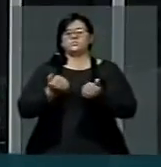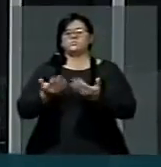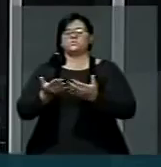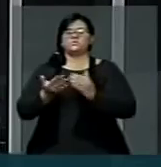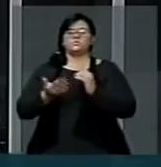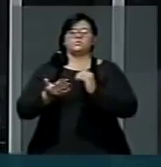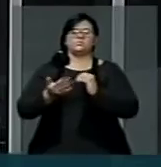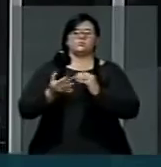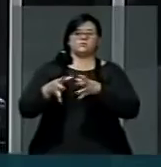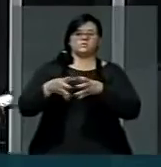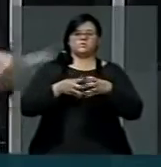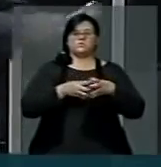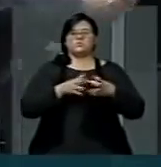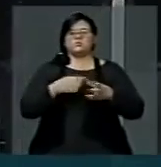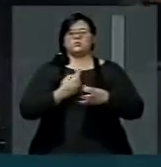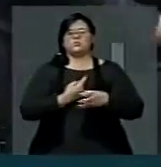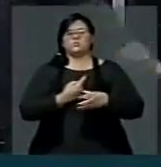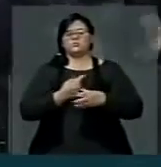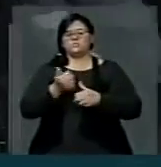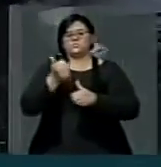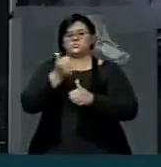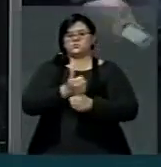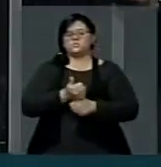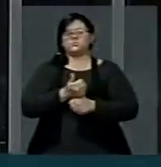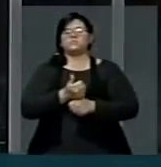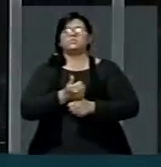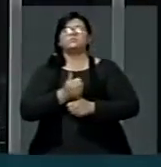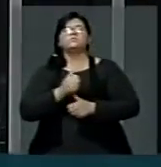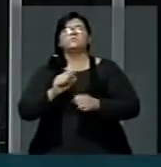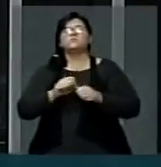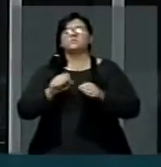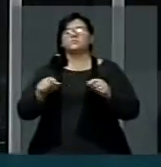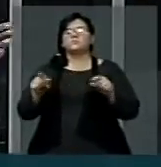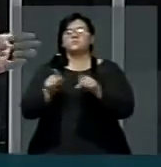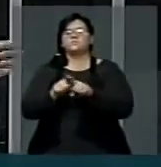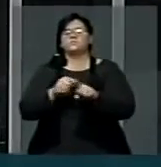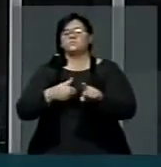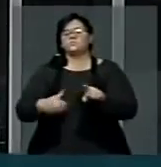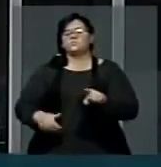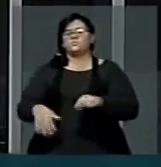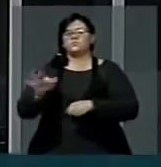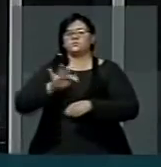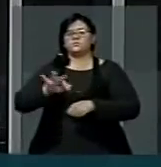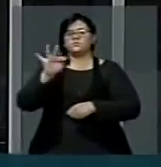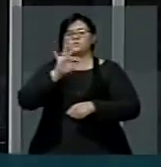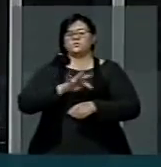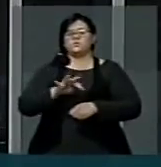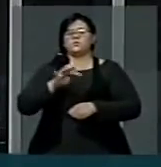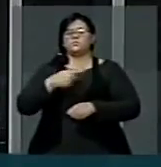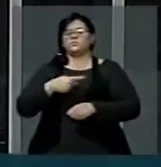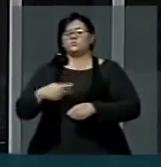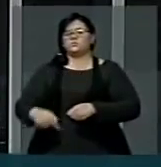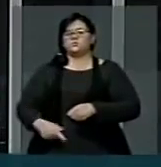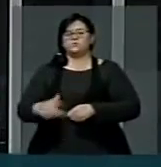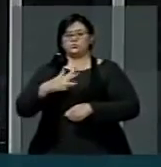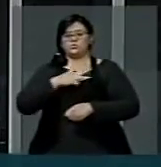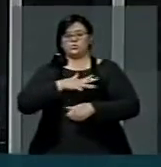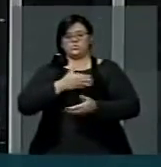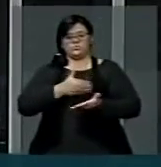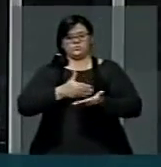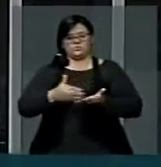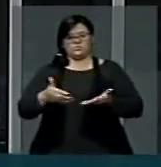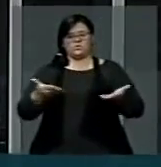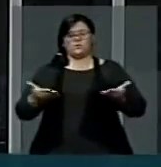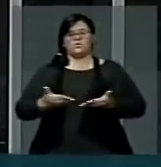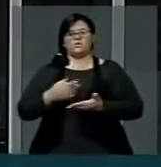mandato fazendo essa parceria com o nosso governo, com o governo federal, inicialmente com o governo do presidente Lula, agora com o